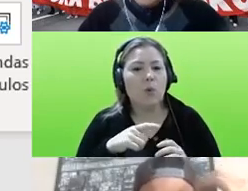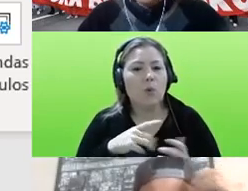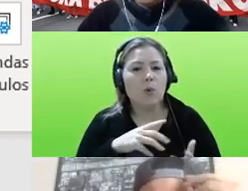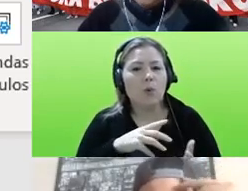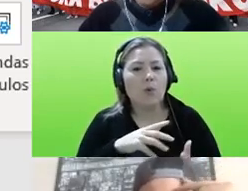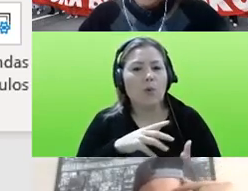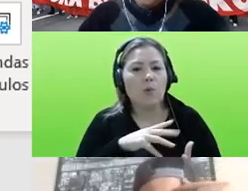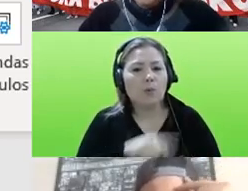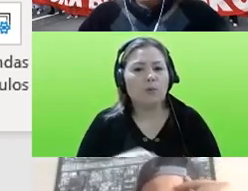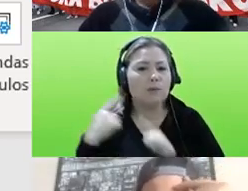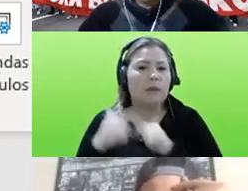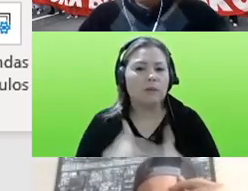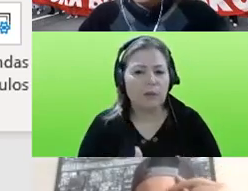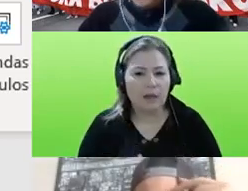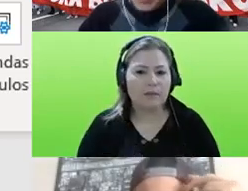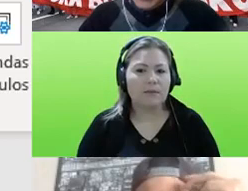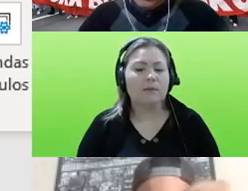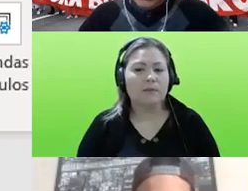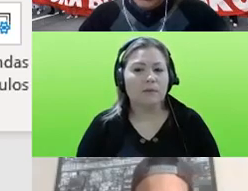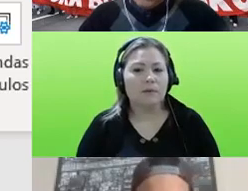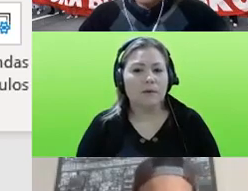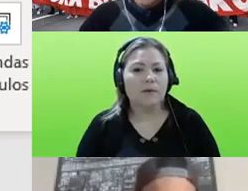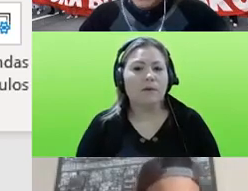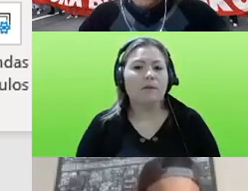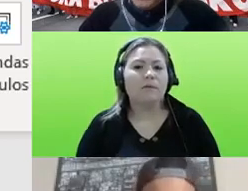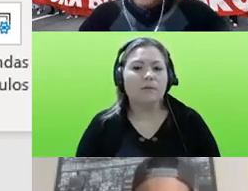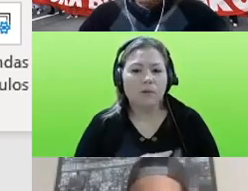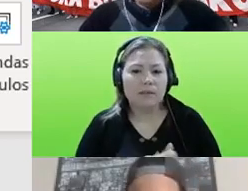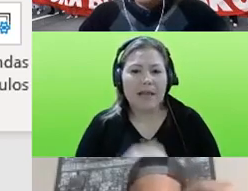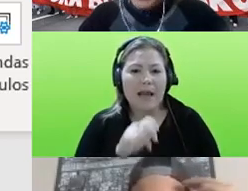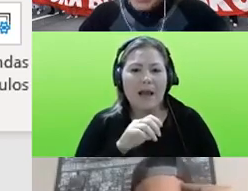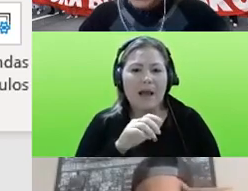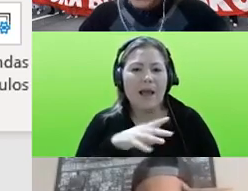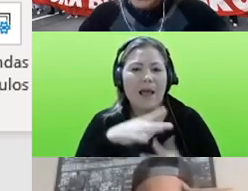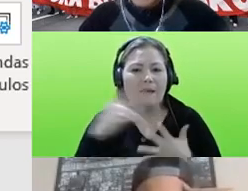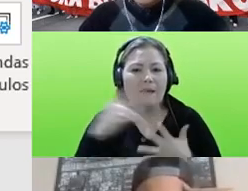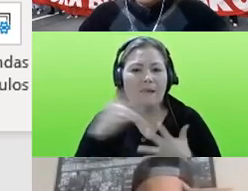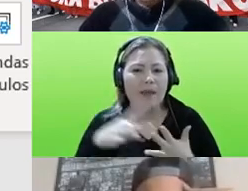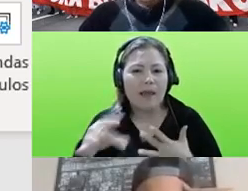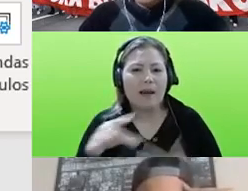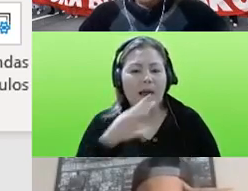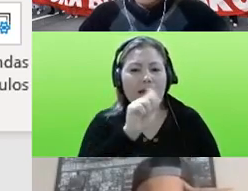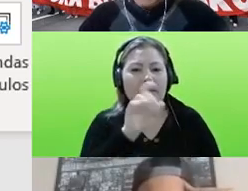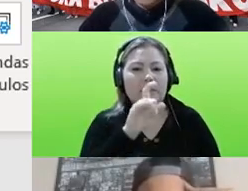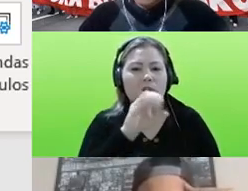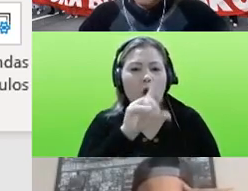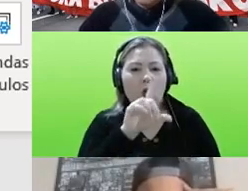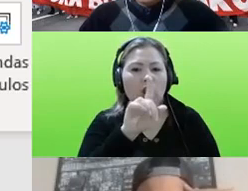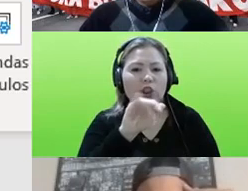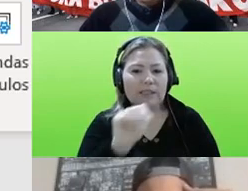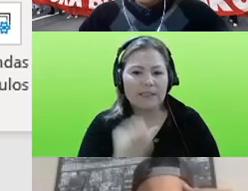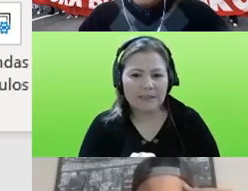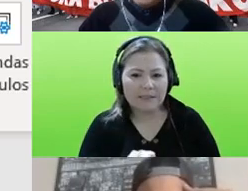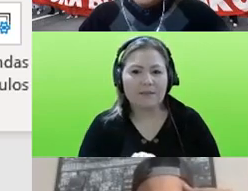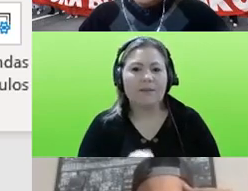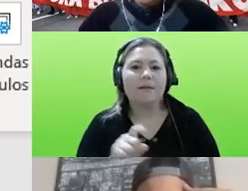esferas axiológicas diferenciadas, como a ciência, a moral e a arte, regidas pela razão